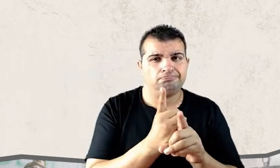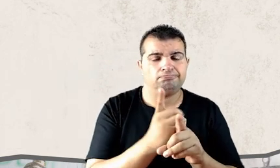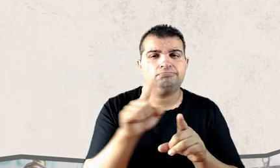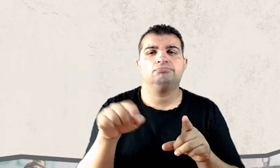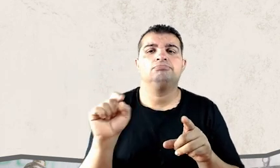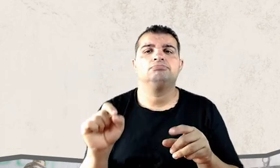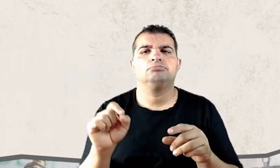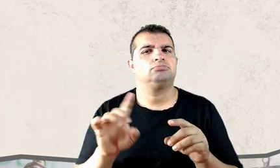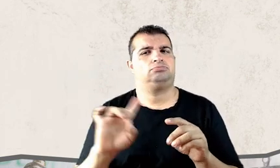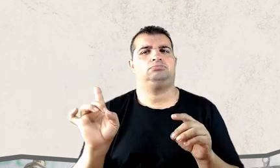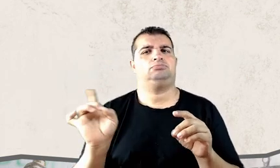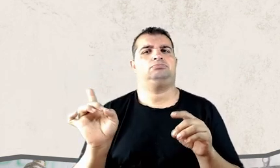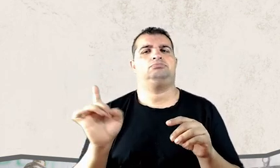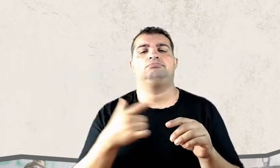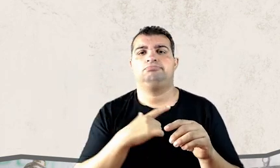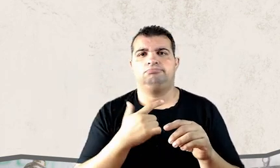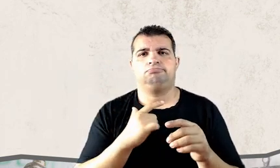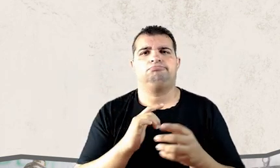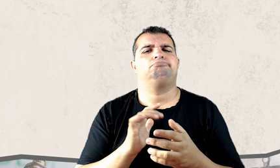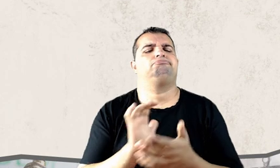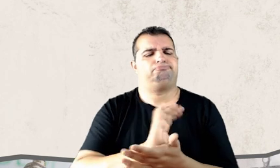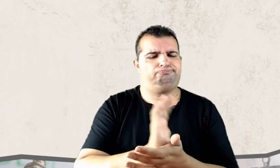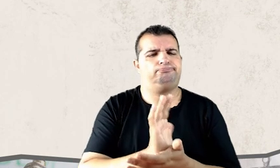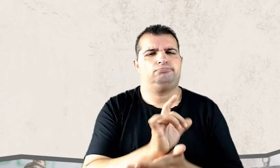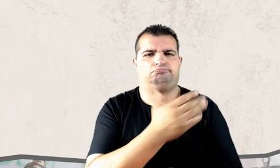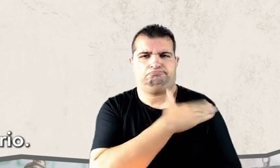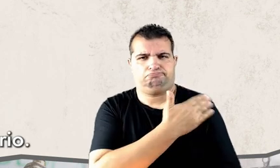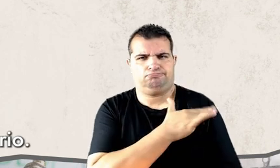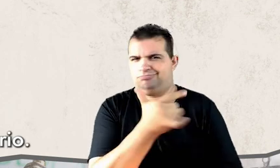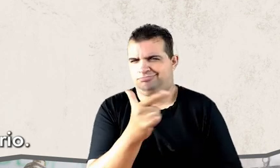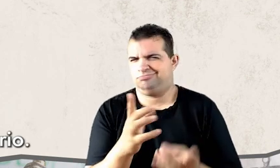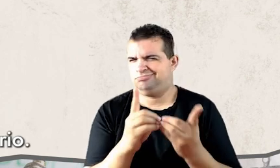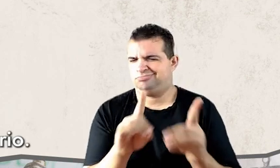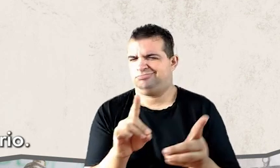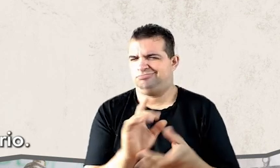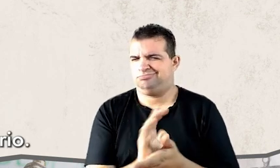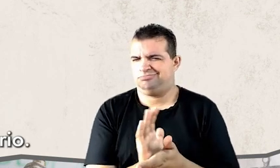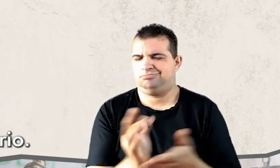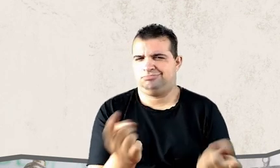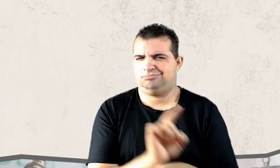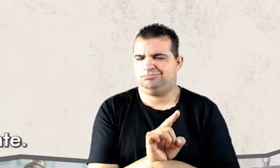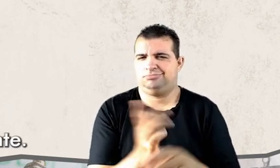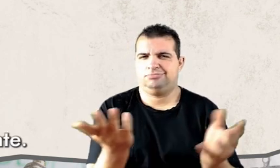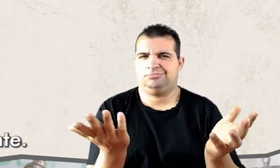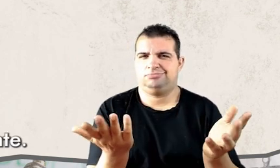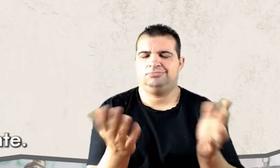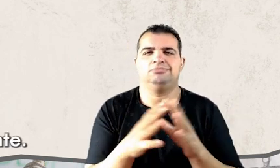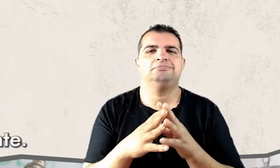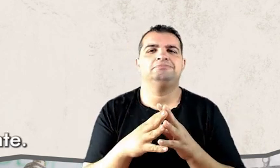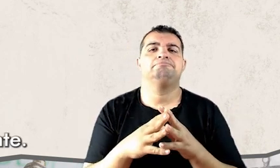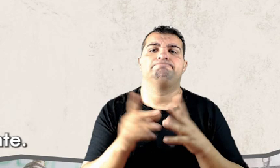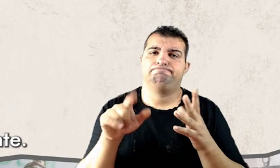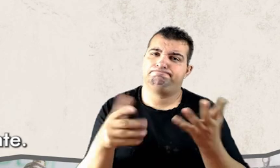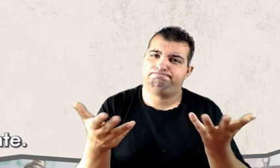encontrar é que não existe racismo, não existe democracia racial, pelo contrário. Então, isso